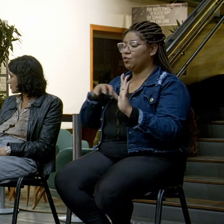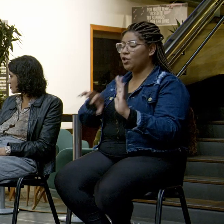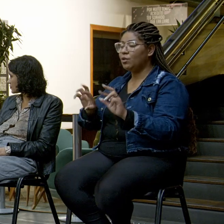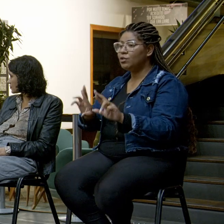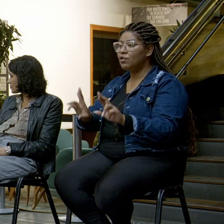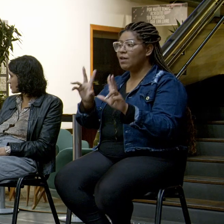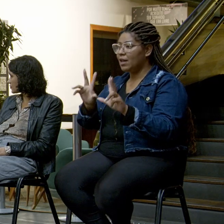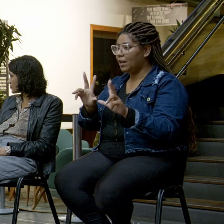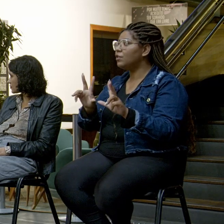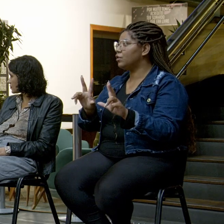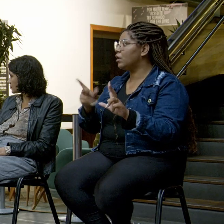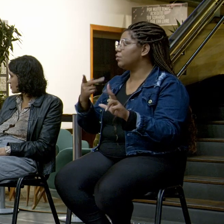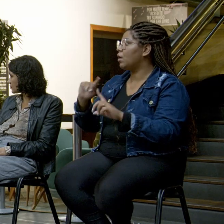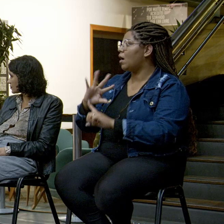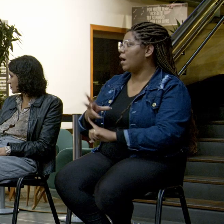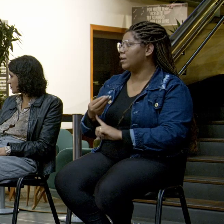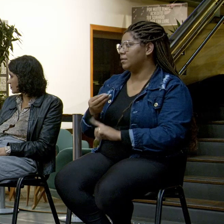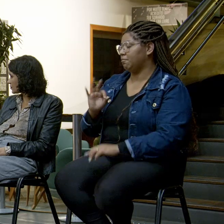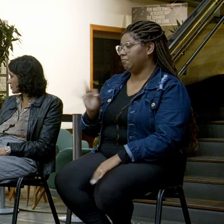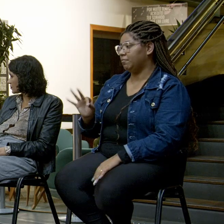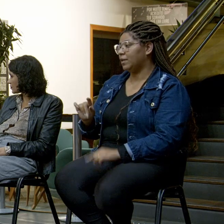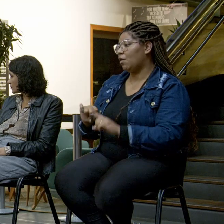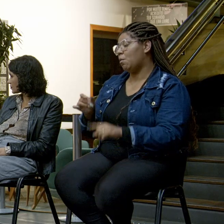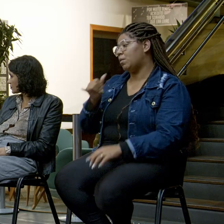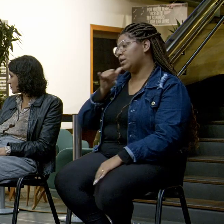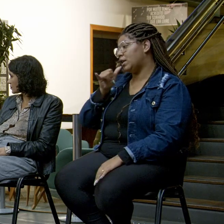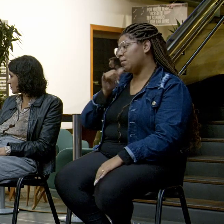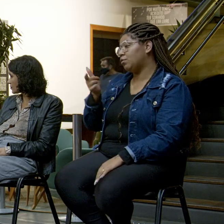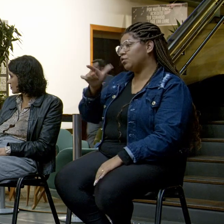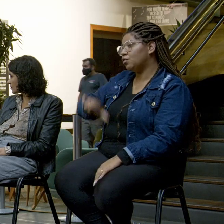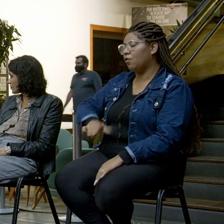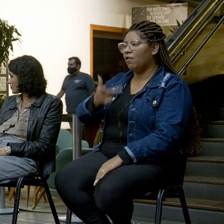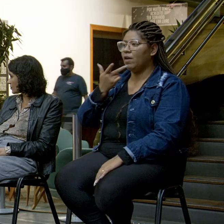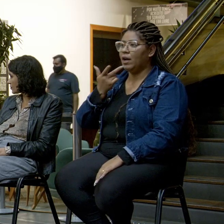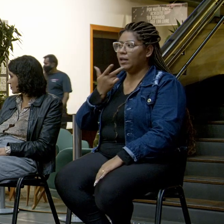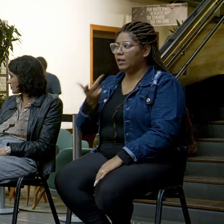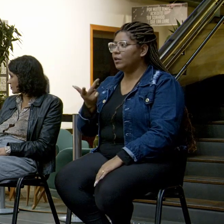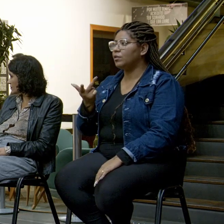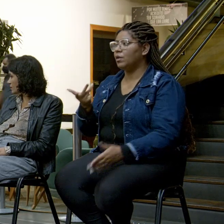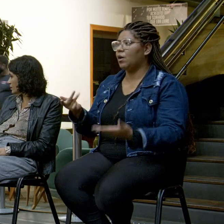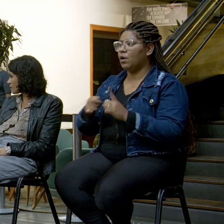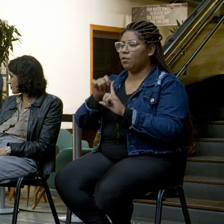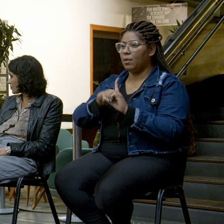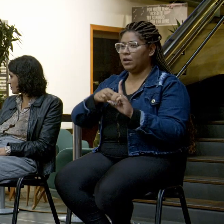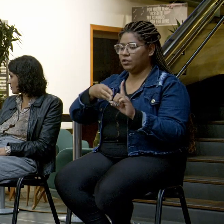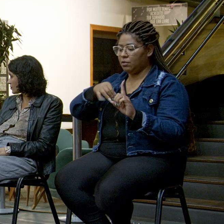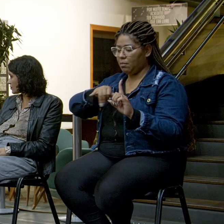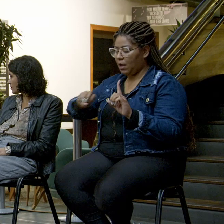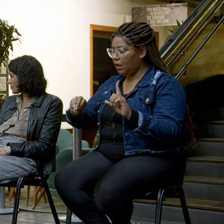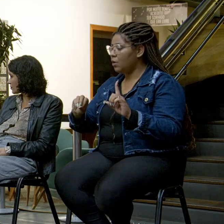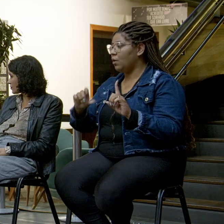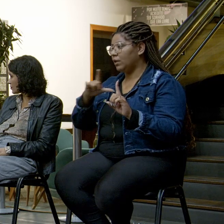relação corpórea com os trabalhos, né? E, em alguns casos, até falando do trabalho das Mães de Maio, tem uma dimensão do